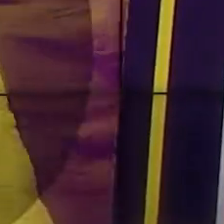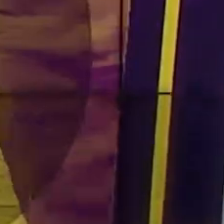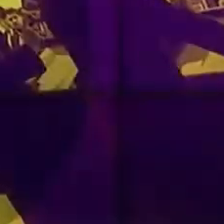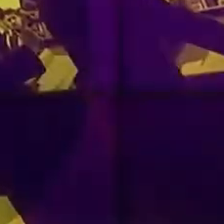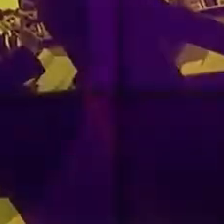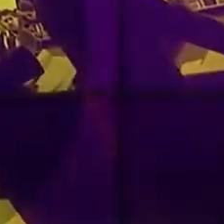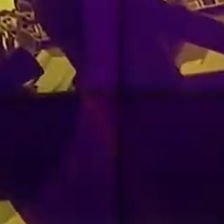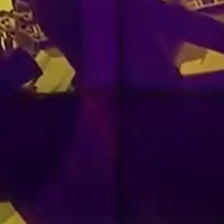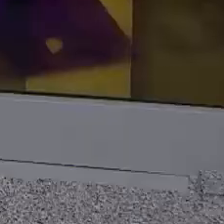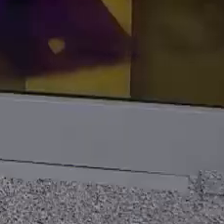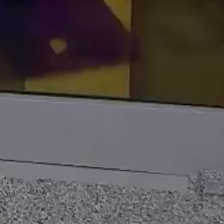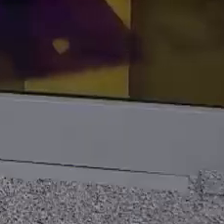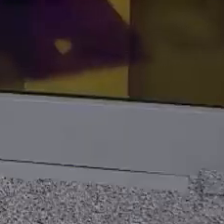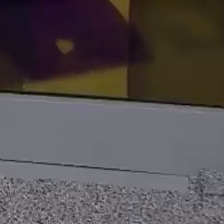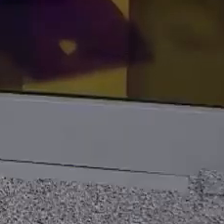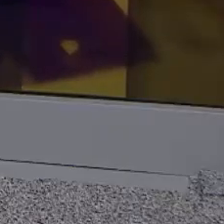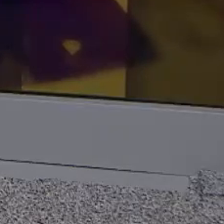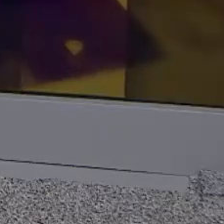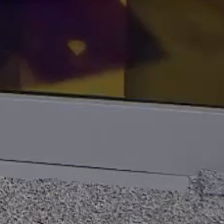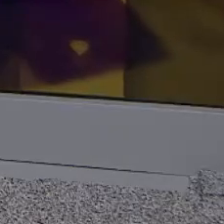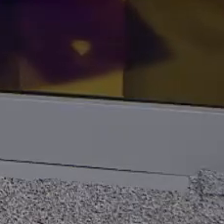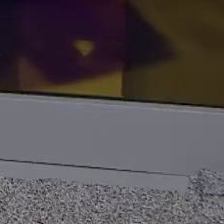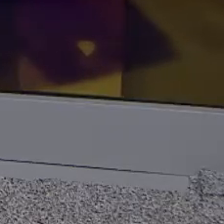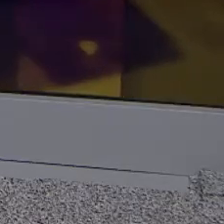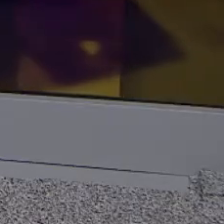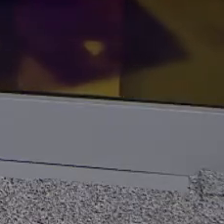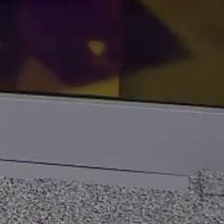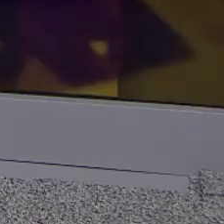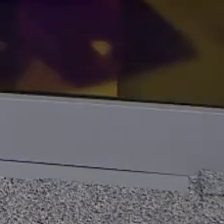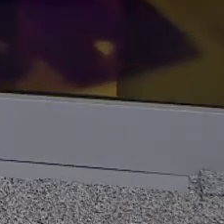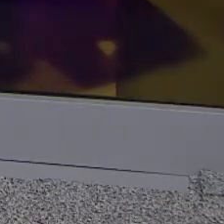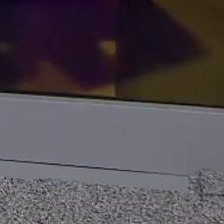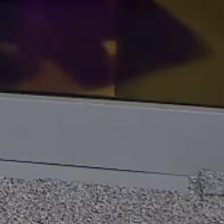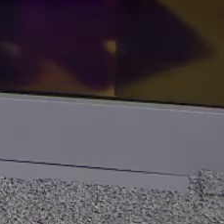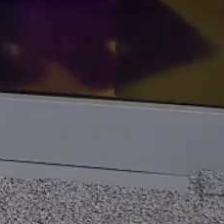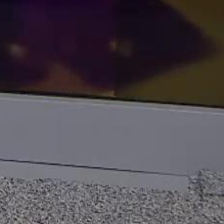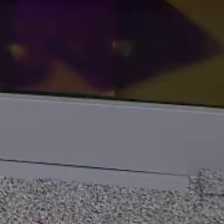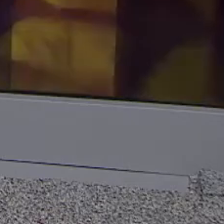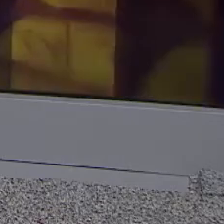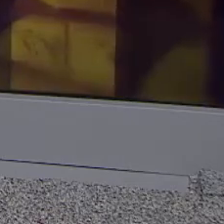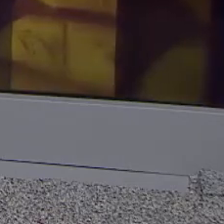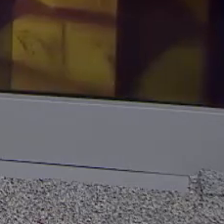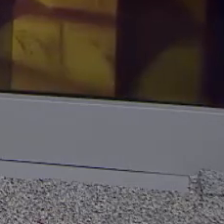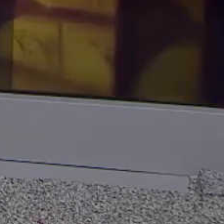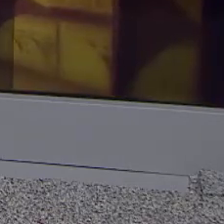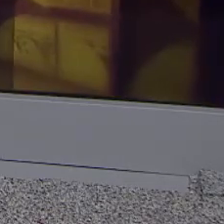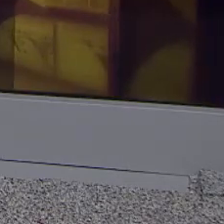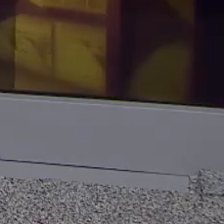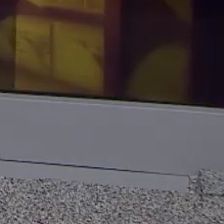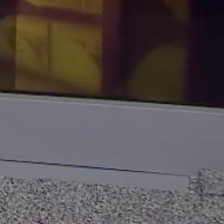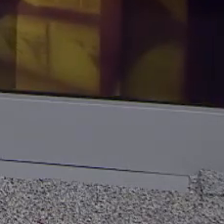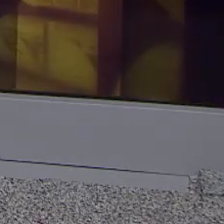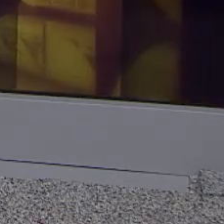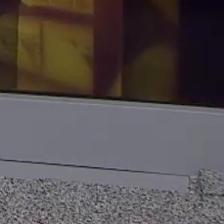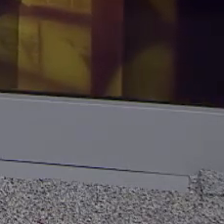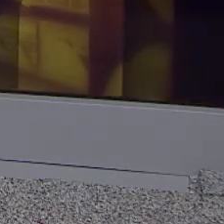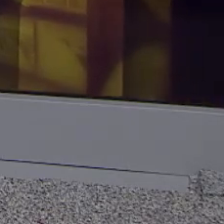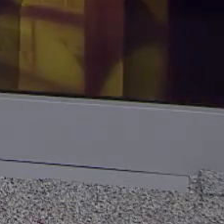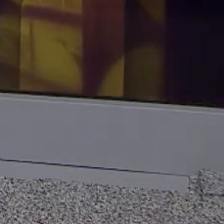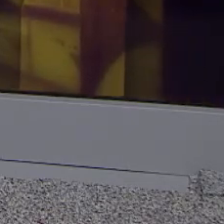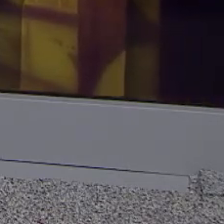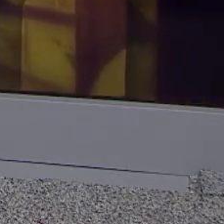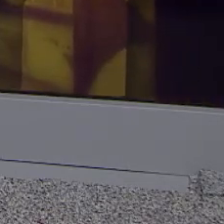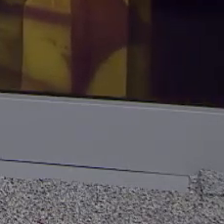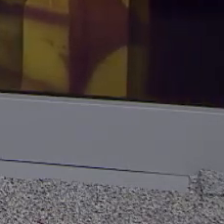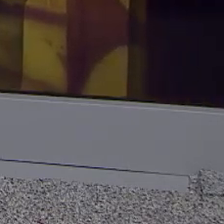poder público. O Brasil é o maior produtor mundial de cana-de-açúcar. Segundo a Companhia Nacional de Abastecimento, a